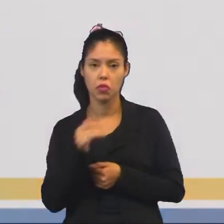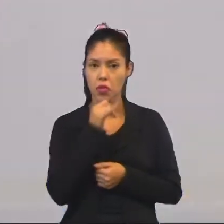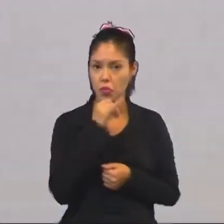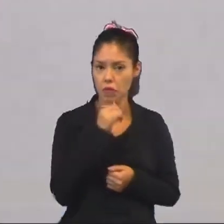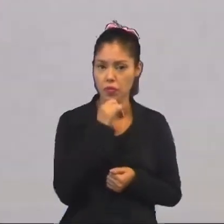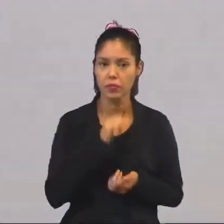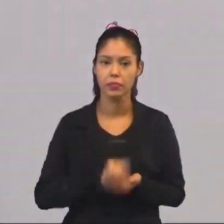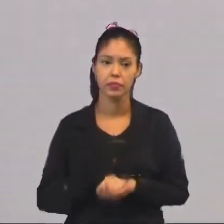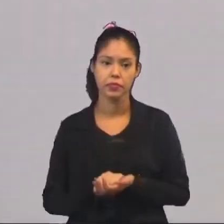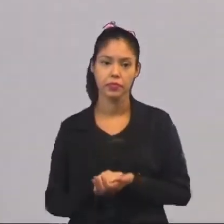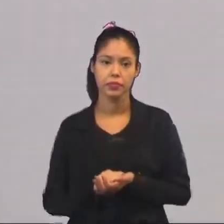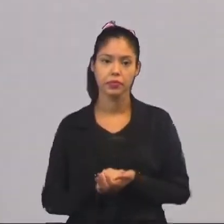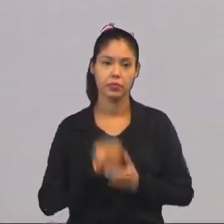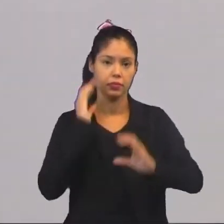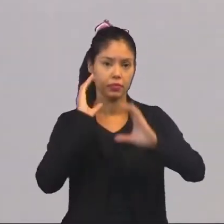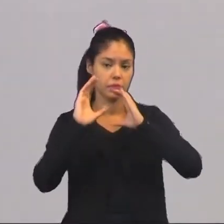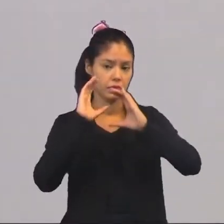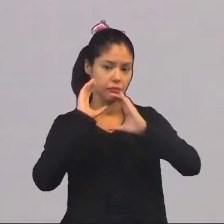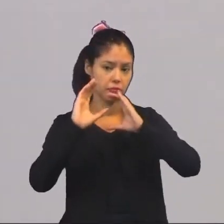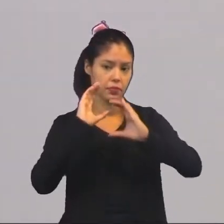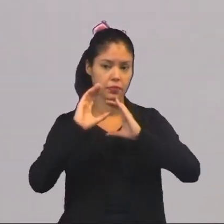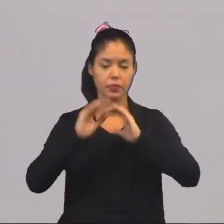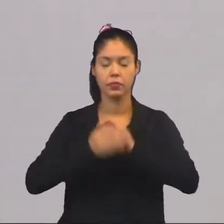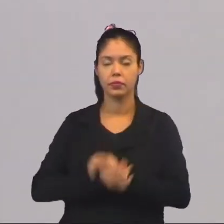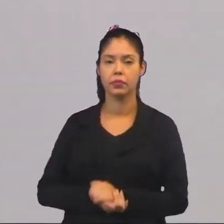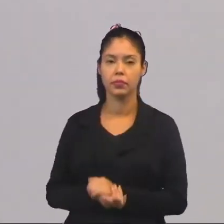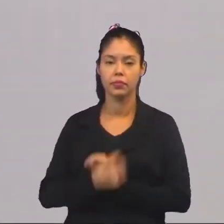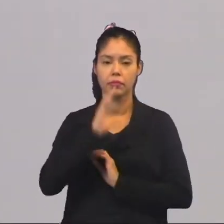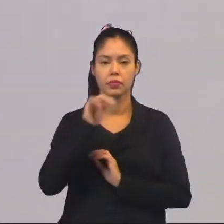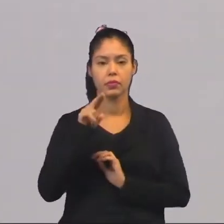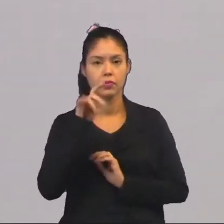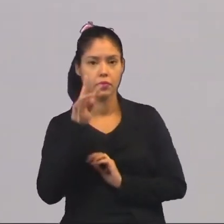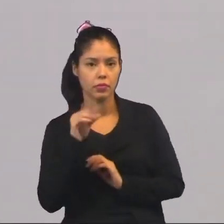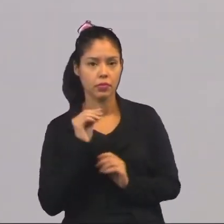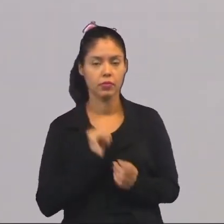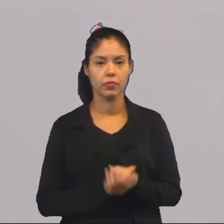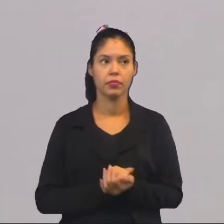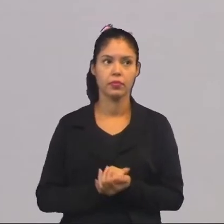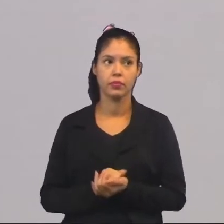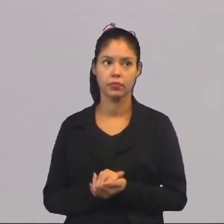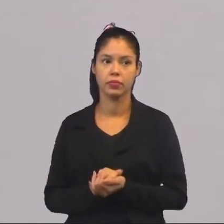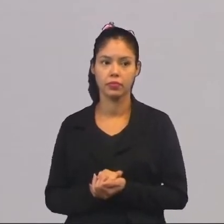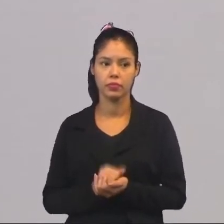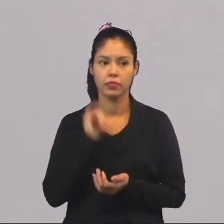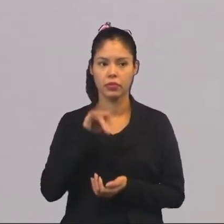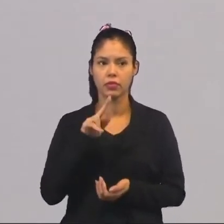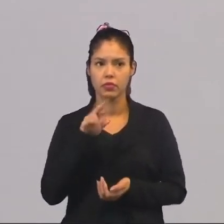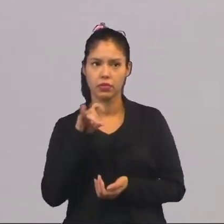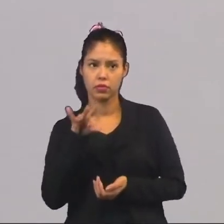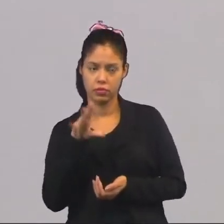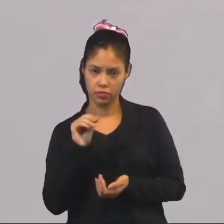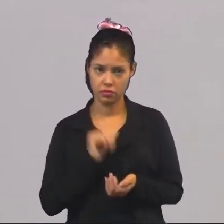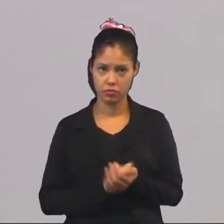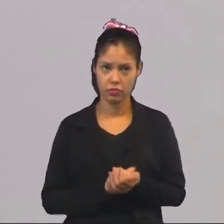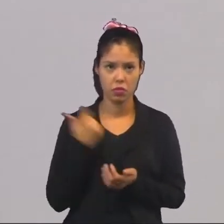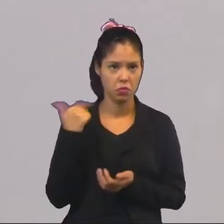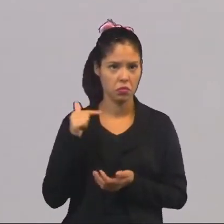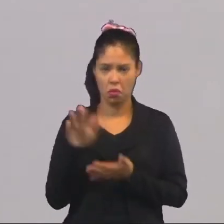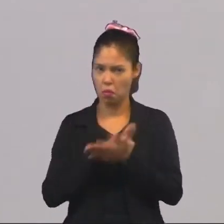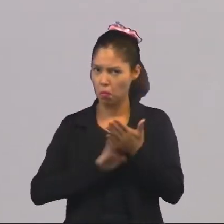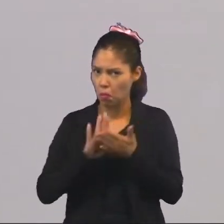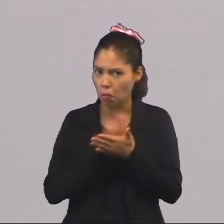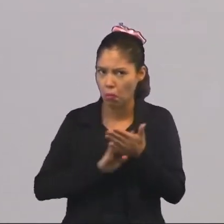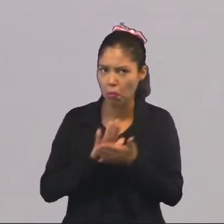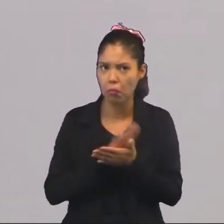o verbo cantar então cantar tá no modo infinitivo ou seja ele não tem nenhum